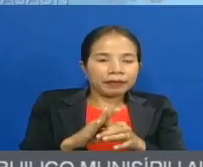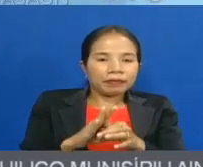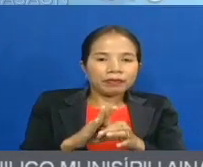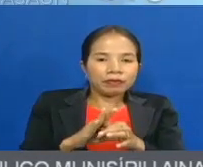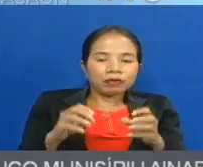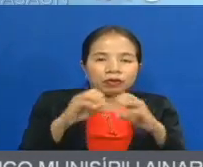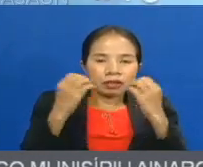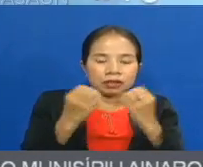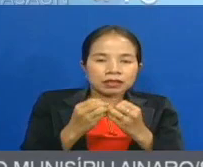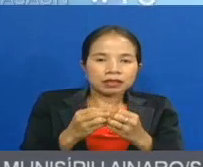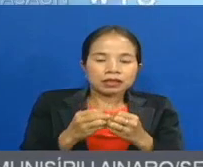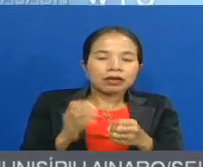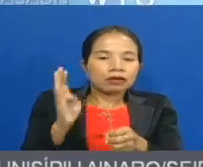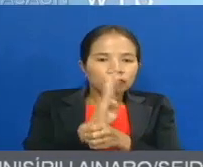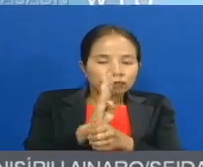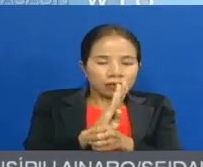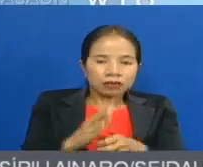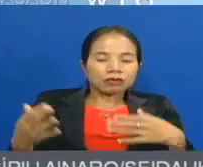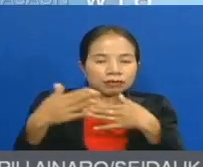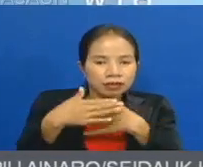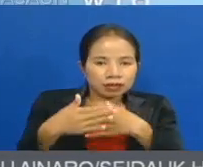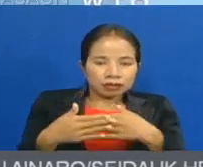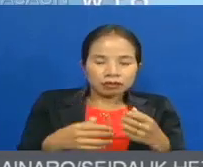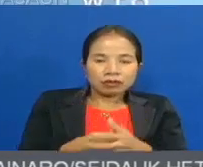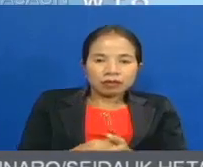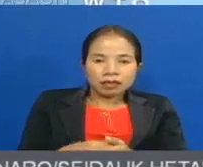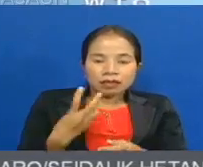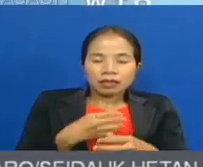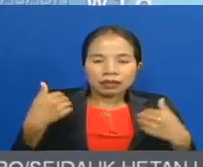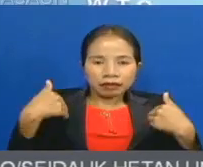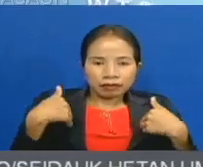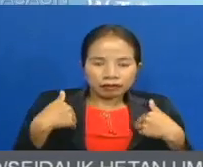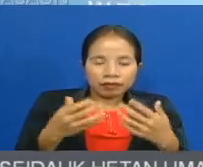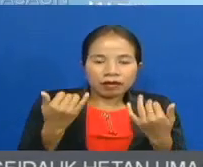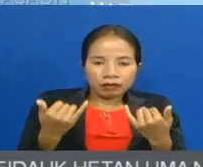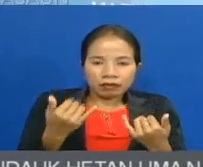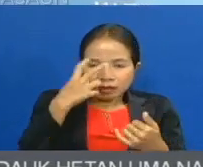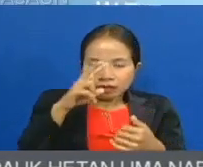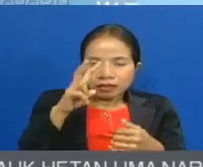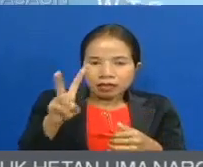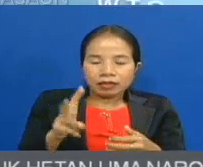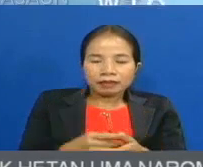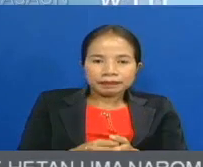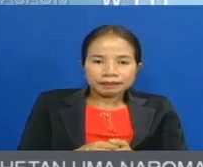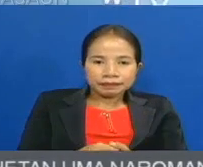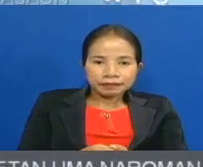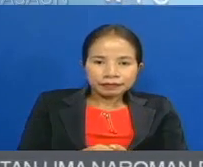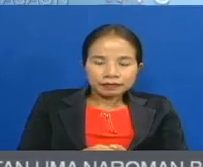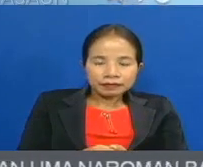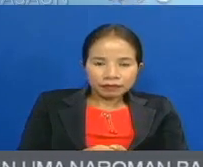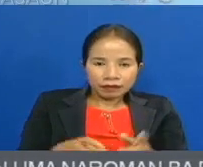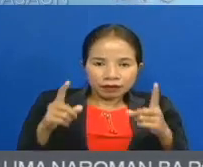tuir roteru ne be route map ne be itai. Karena ni mak mai partila